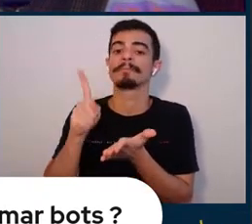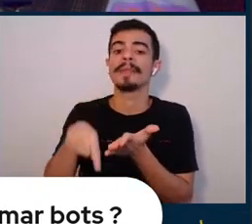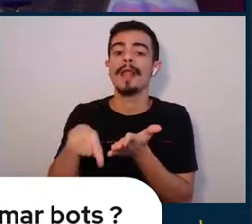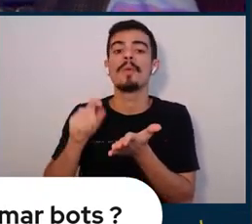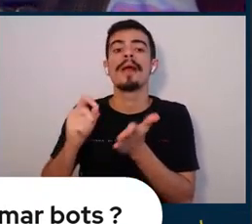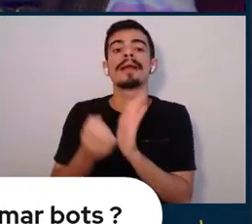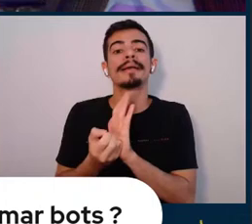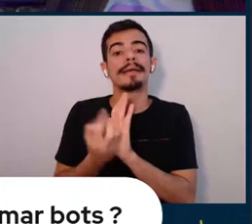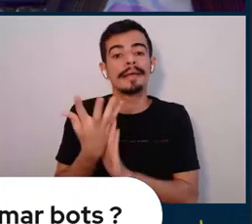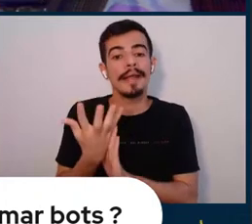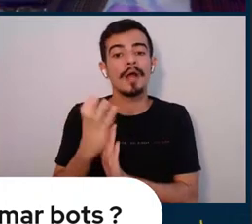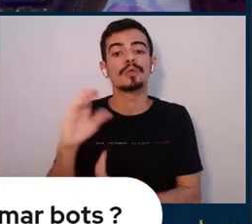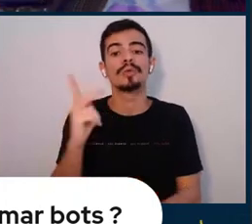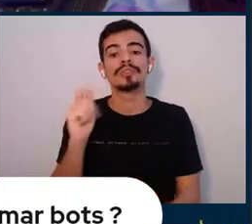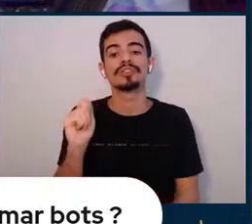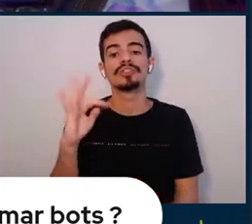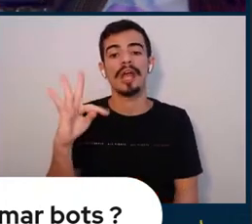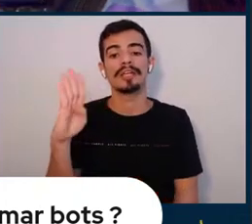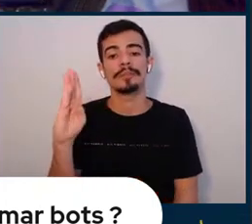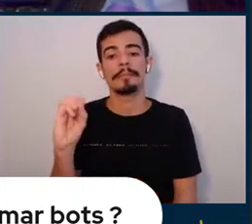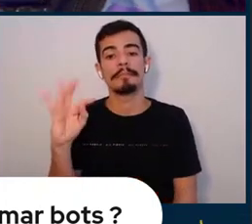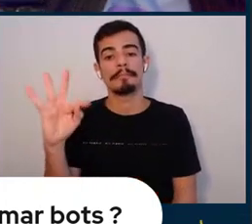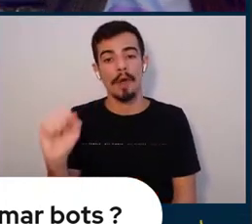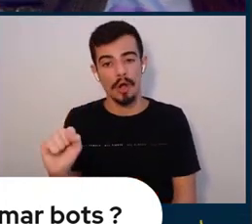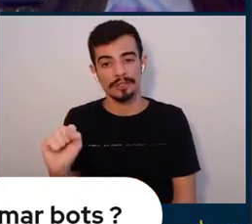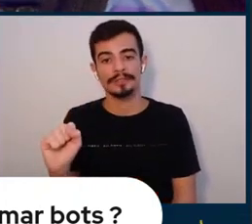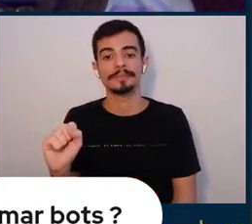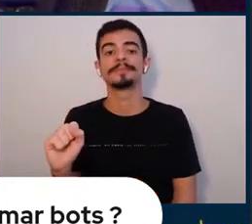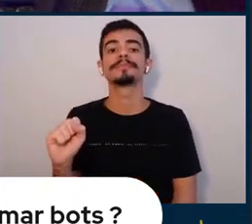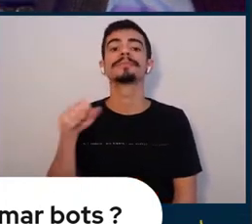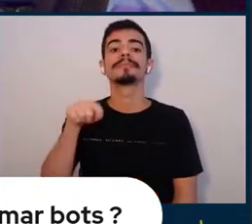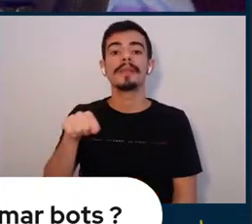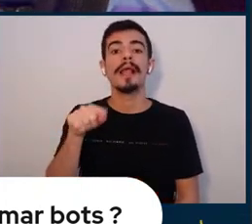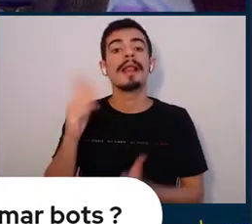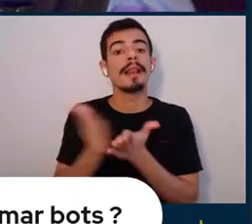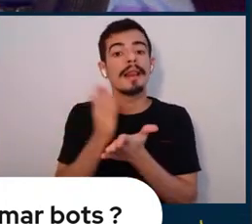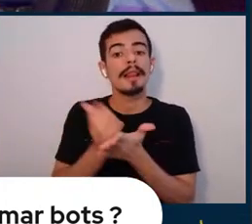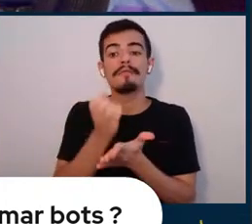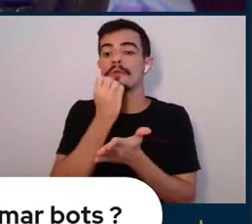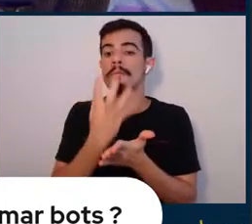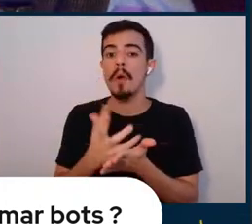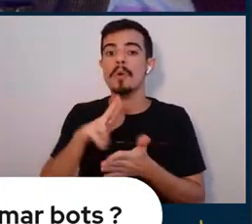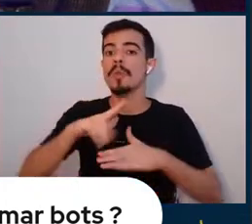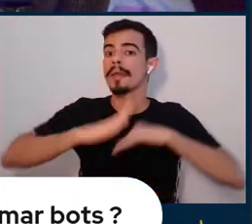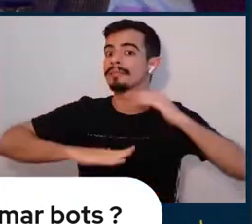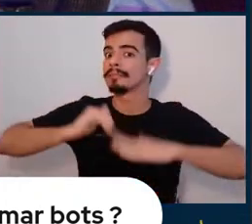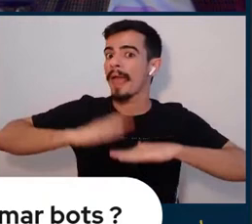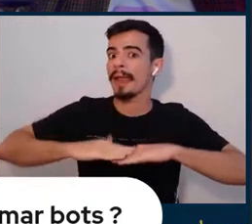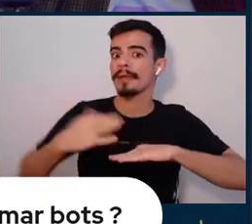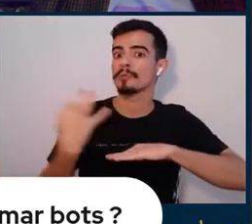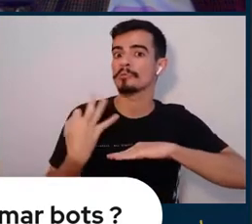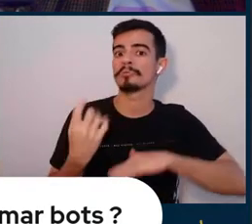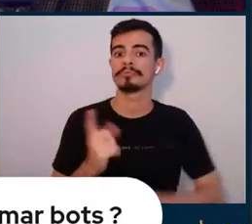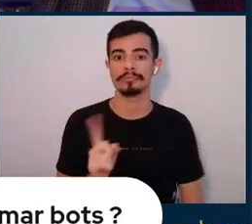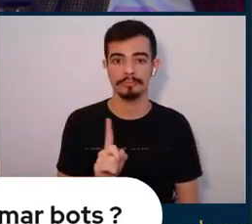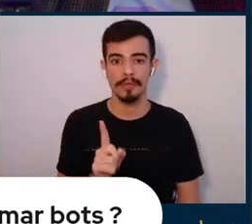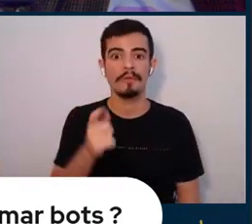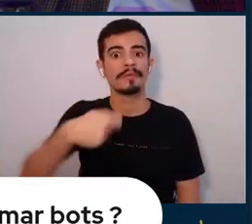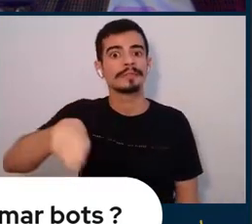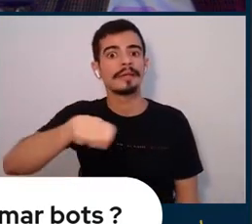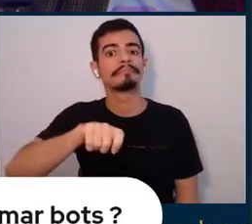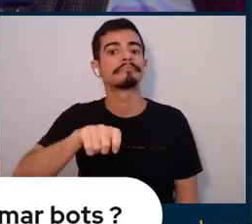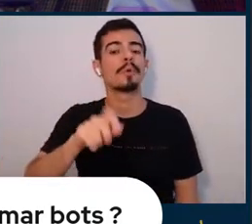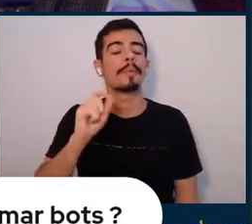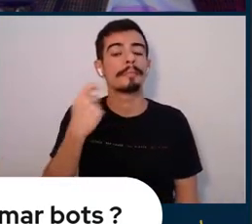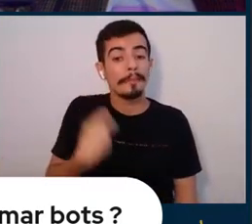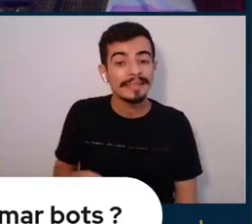usando Natural Language Processing e Machine Learning. É um livro muito bom, não é muito técnico, você não precisa ficar com medo que você não vai aprender, mas é um livro muito